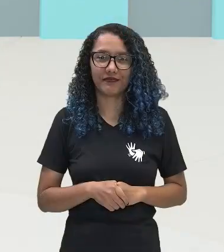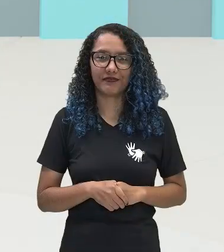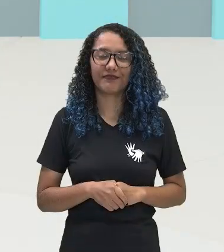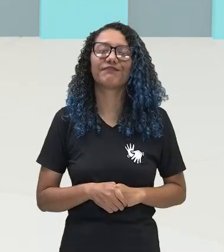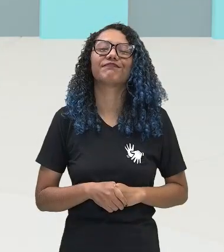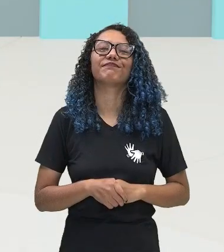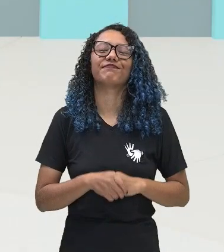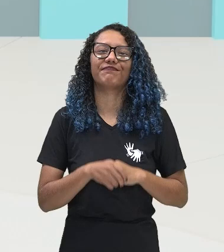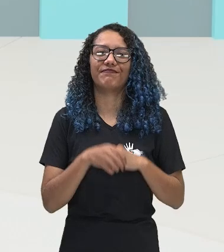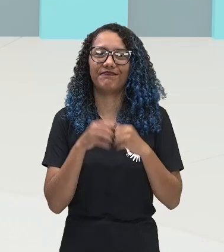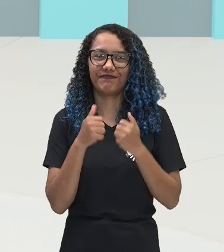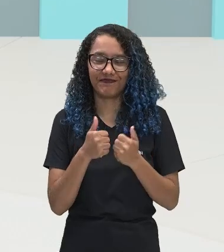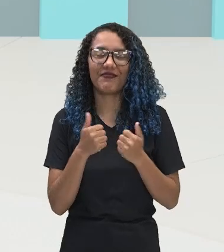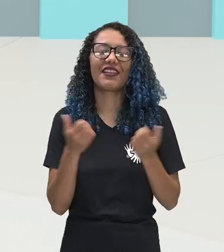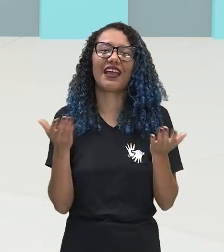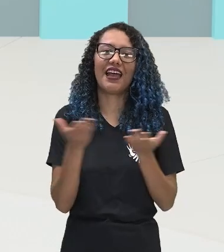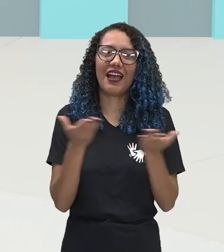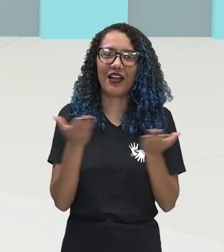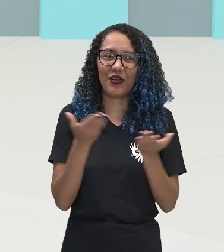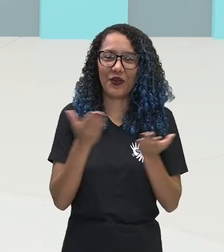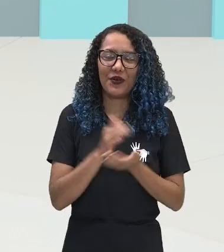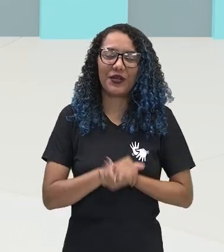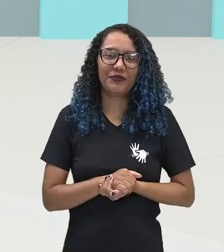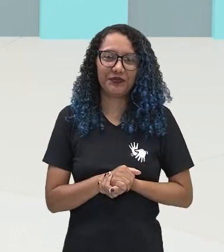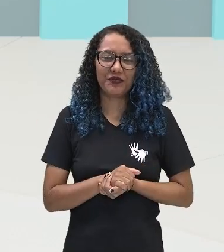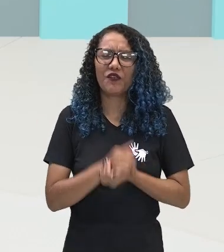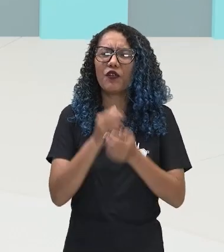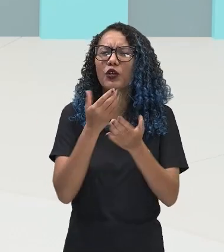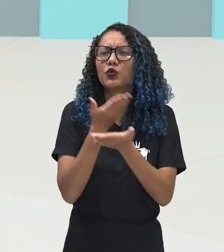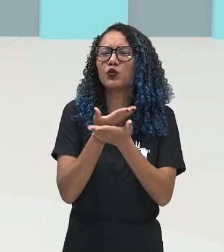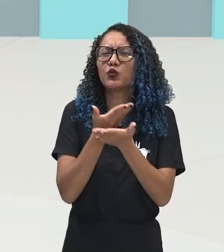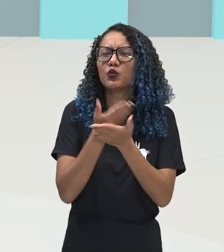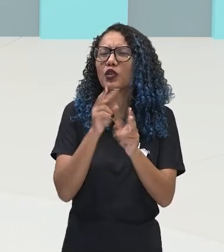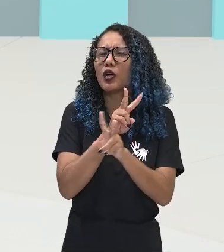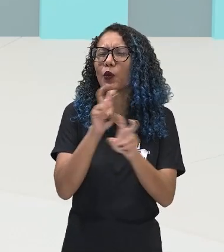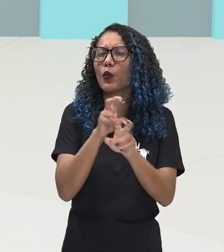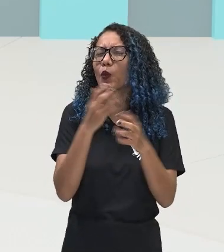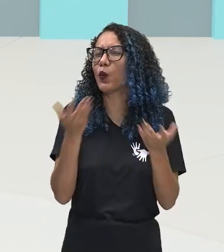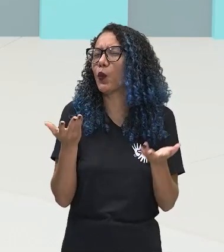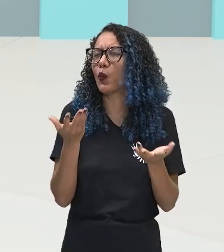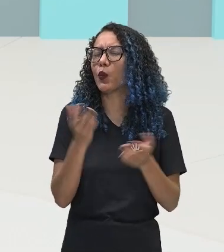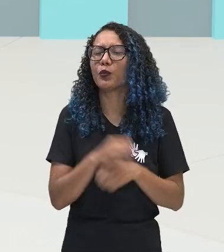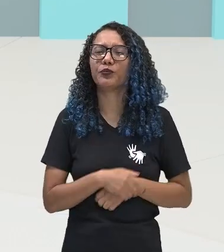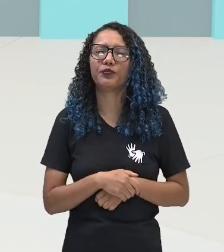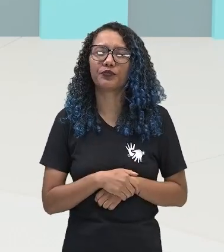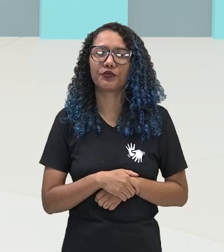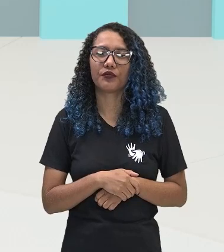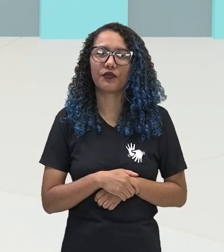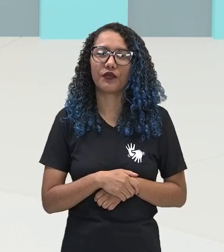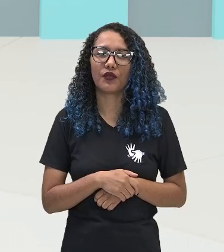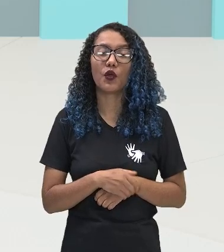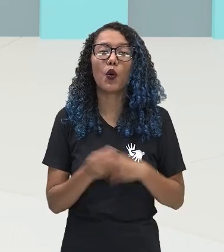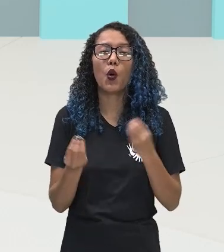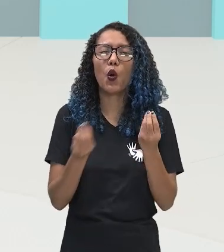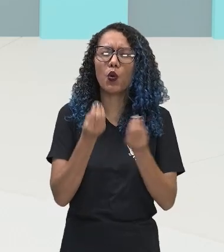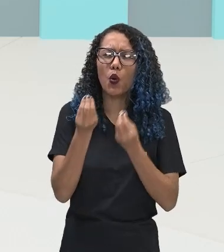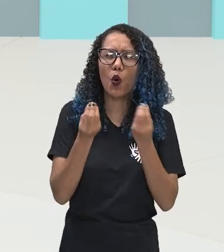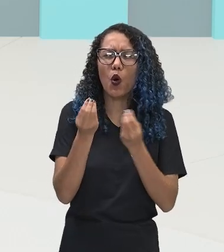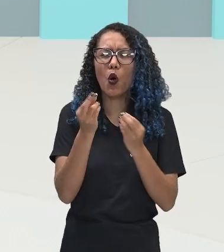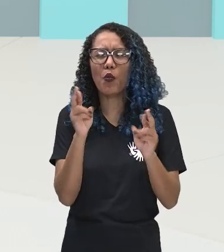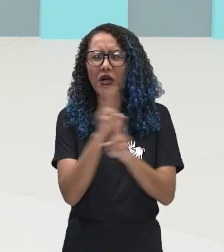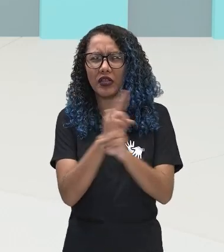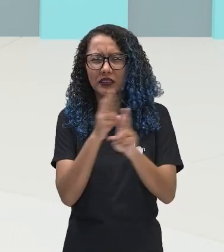muito bem pessoal então agora nós vamos falar sobre a relação histórico social